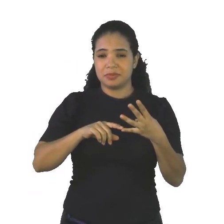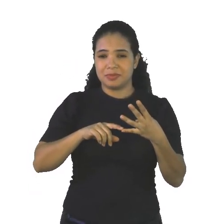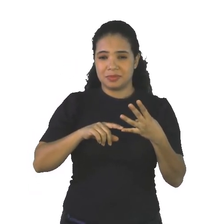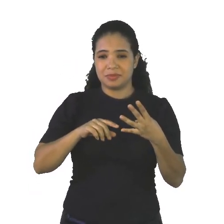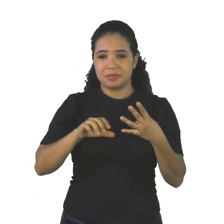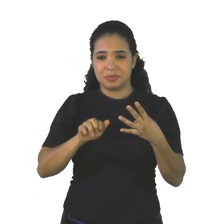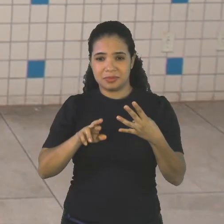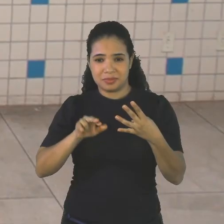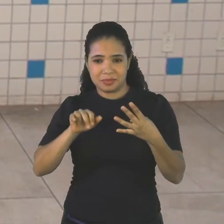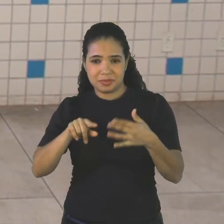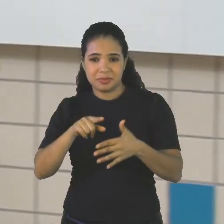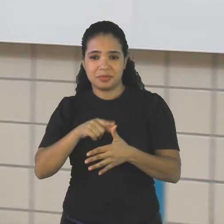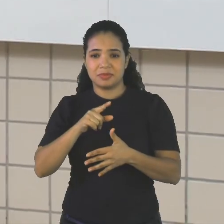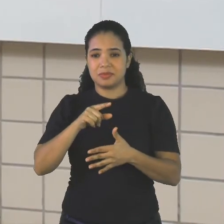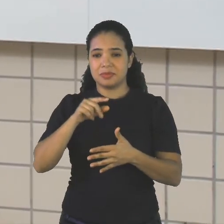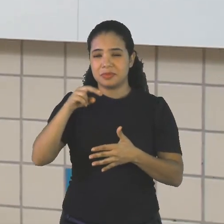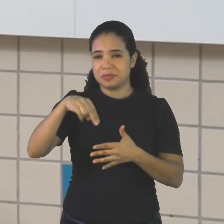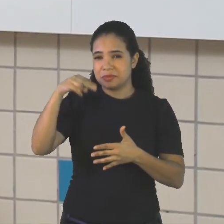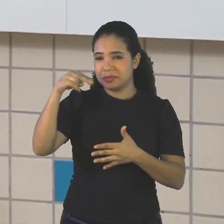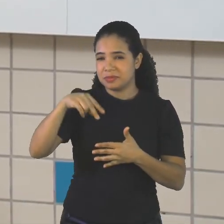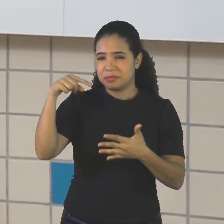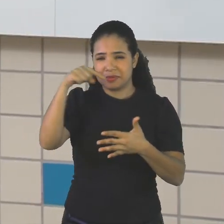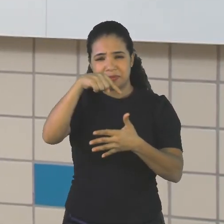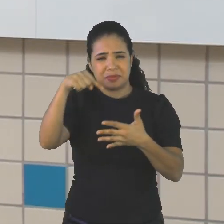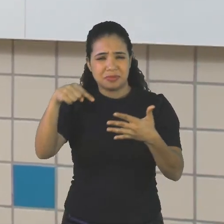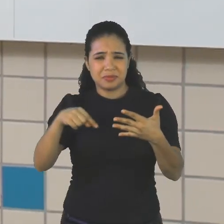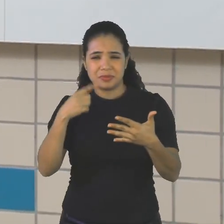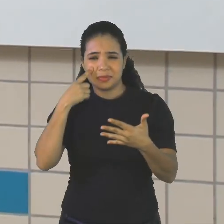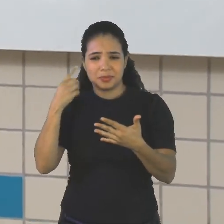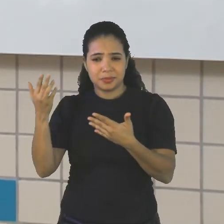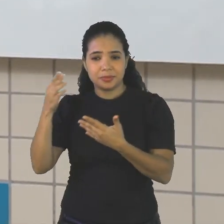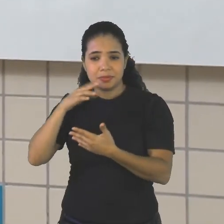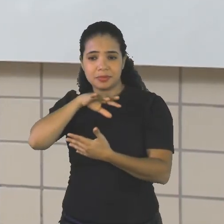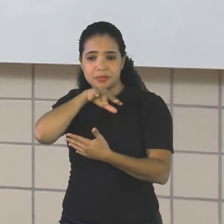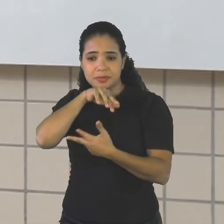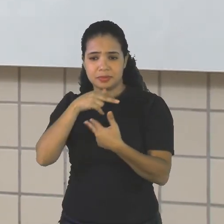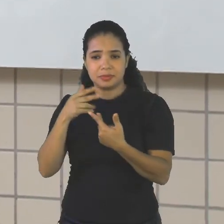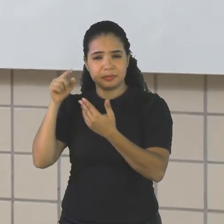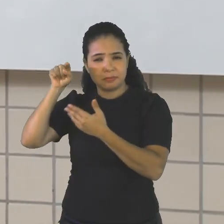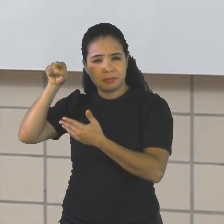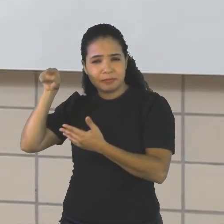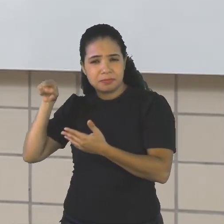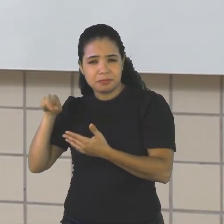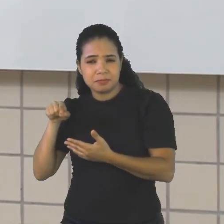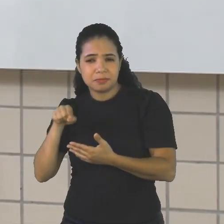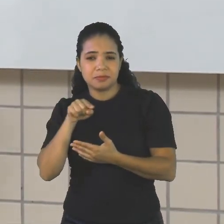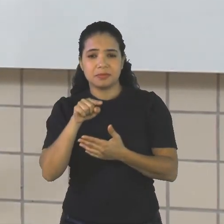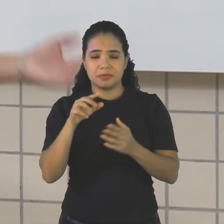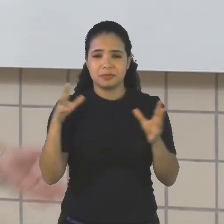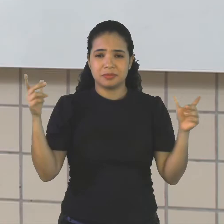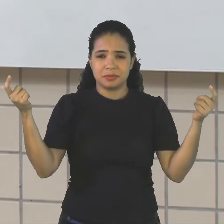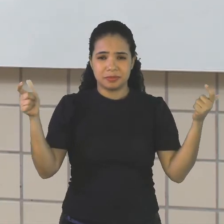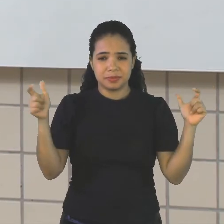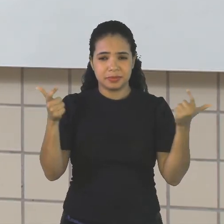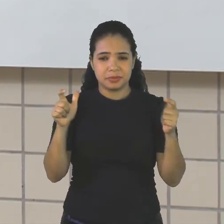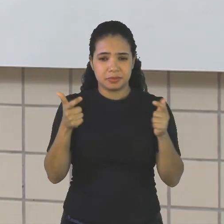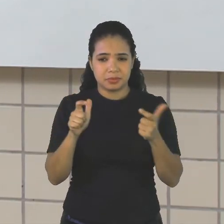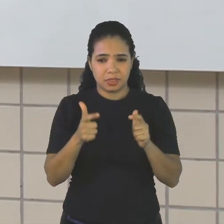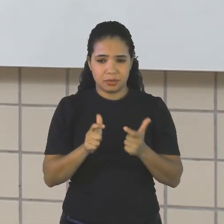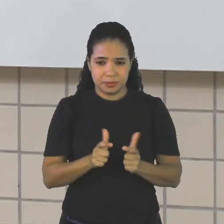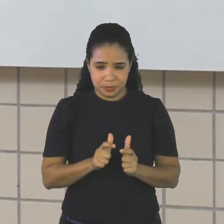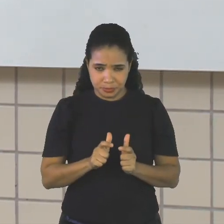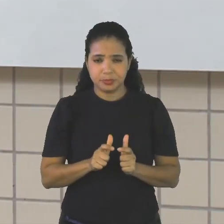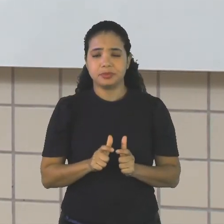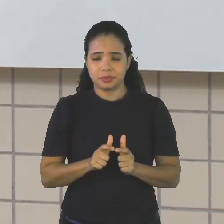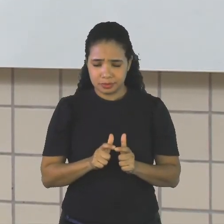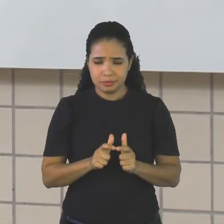do norte, entre outros animais que estão ameaçados e também outros que já entraram em extinção.